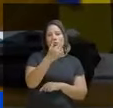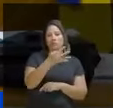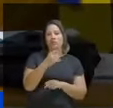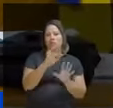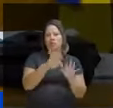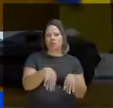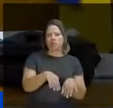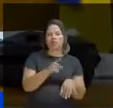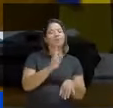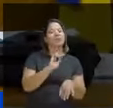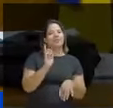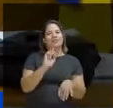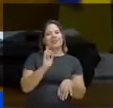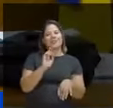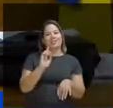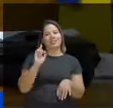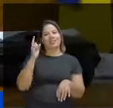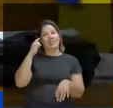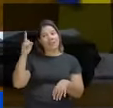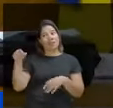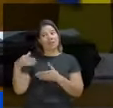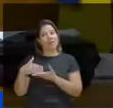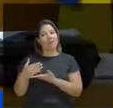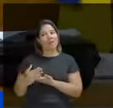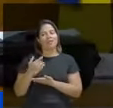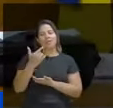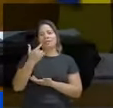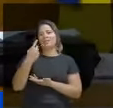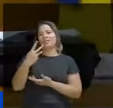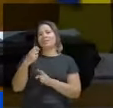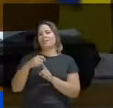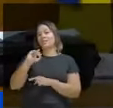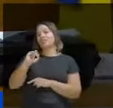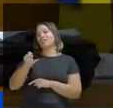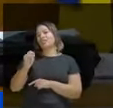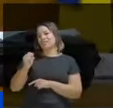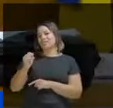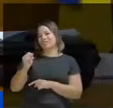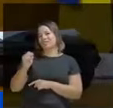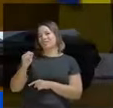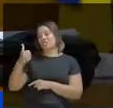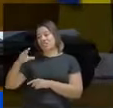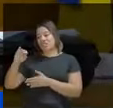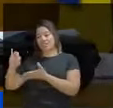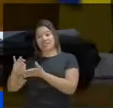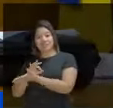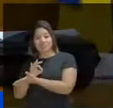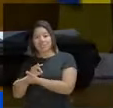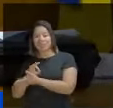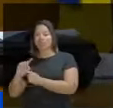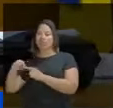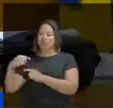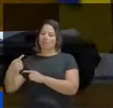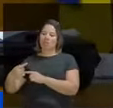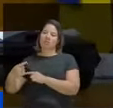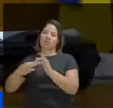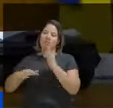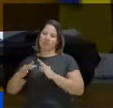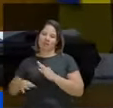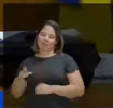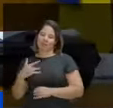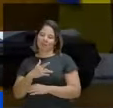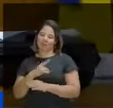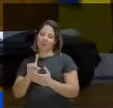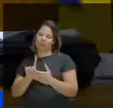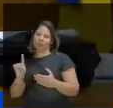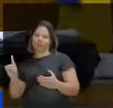O biênio dela começou em 23 de janeiro. Foi quando ela efetivamente sentou na cadeira e começou a trabalhar. Nesses meses